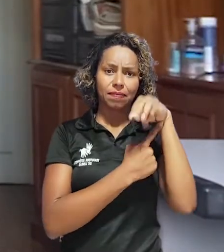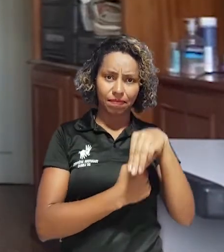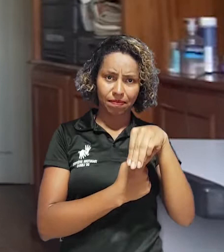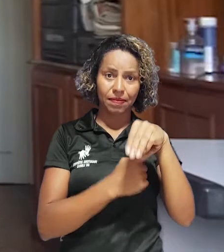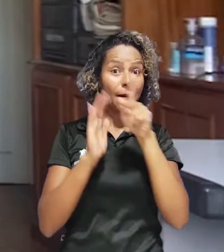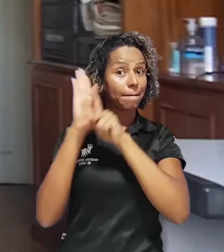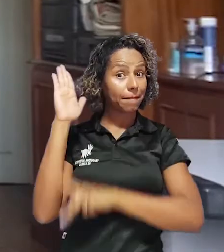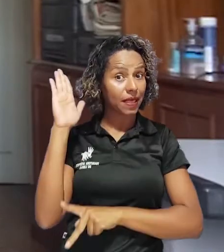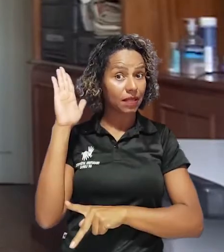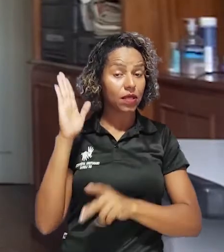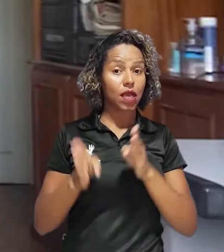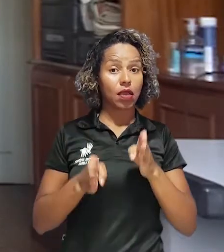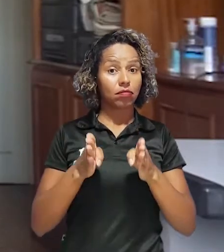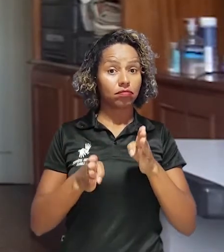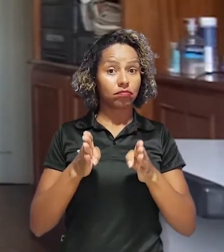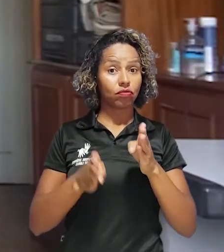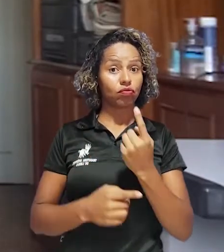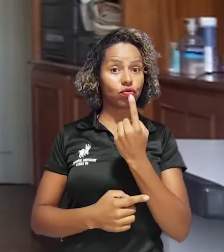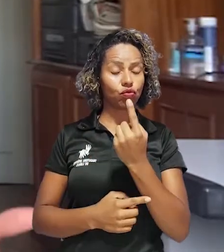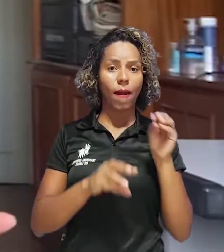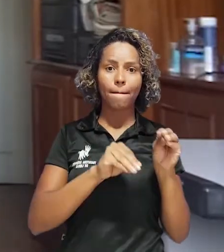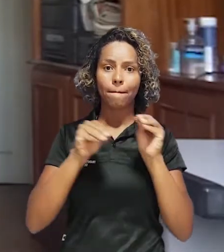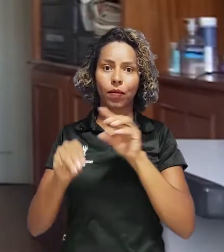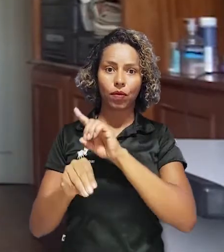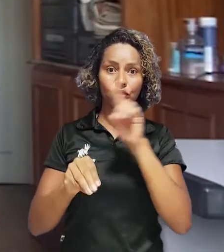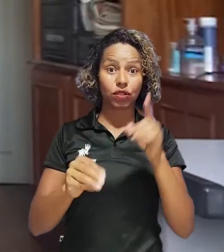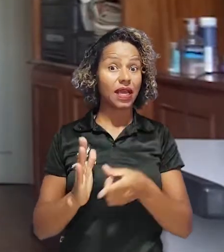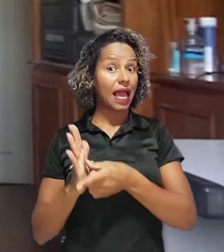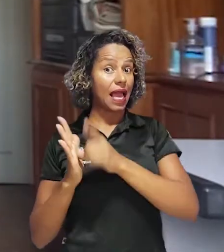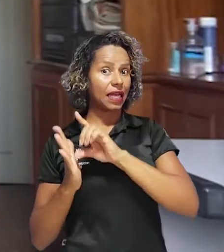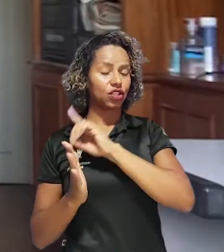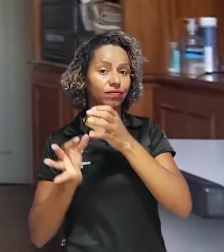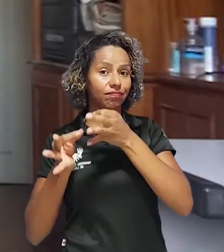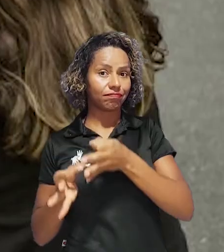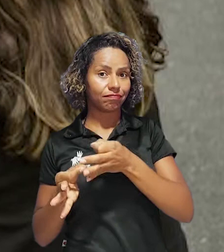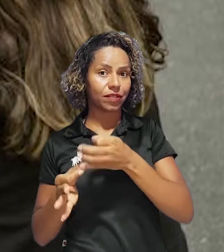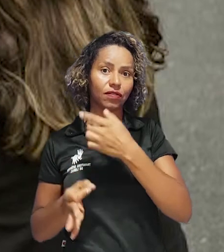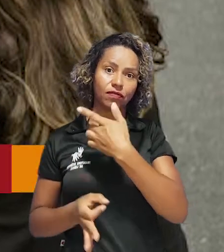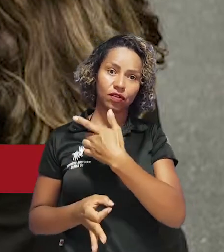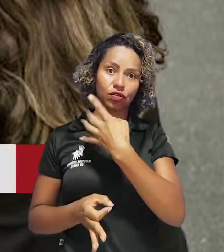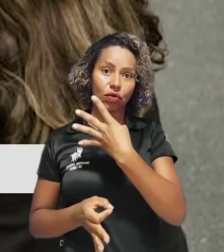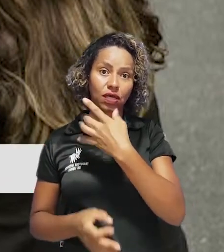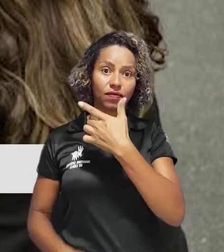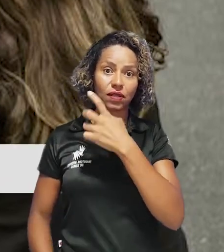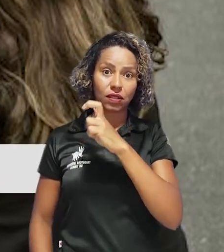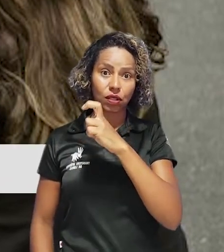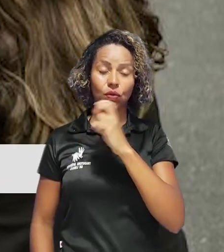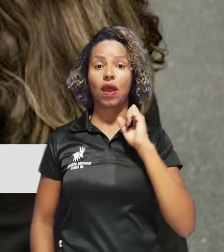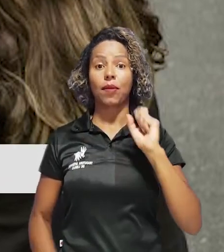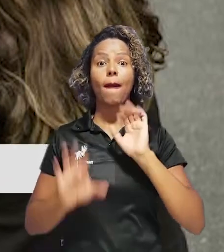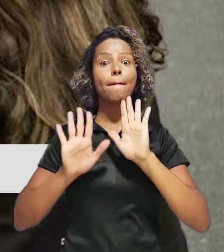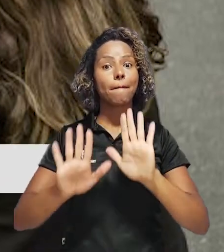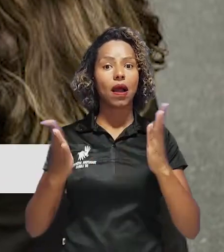2021 as provas estavam previstas para o dia 24 e 25 de Abril A decisão foi tomada